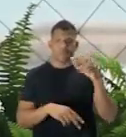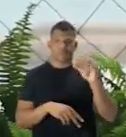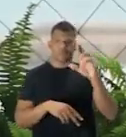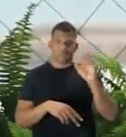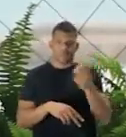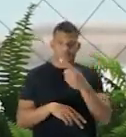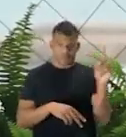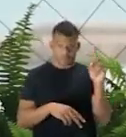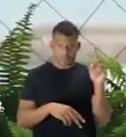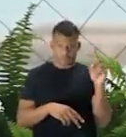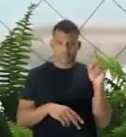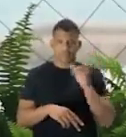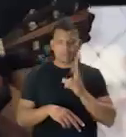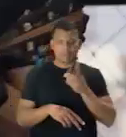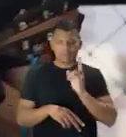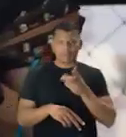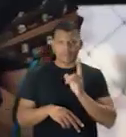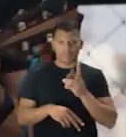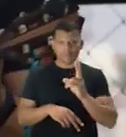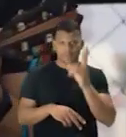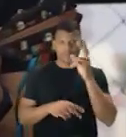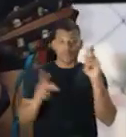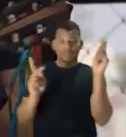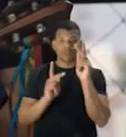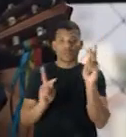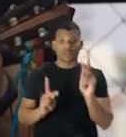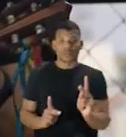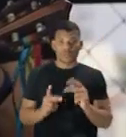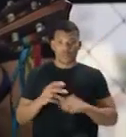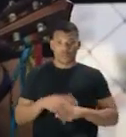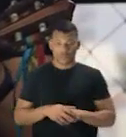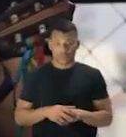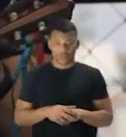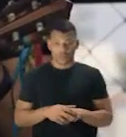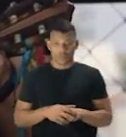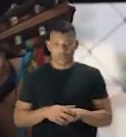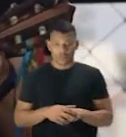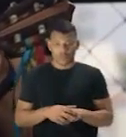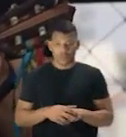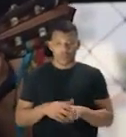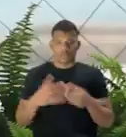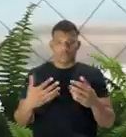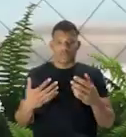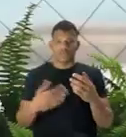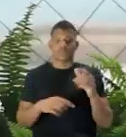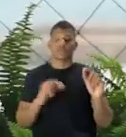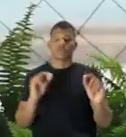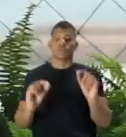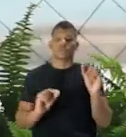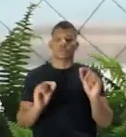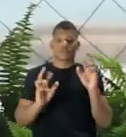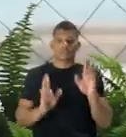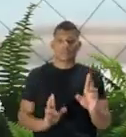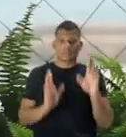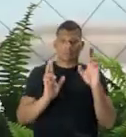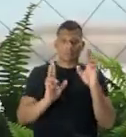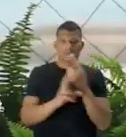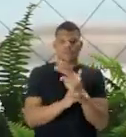fé e não olhar pra trás, que a vaga da maré vai trazer a